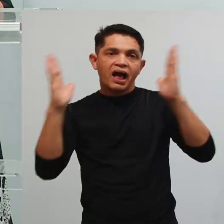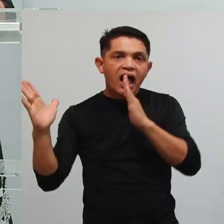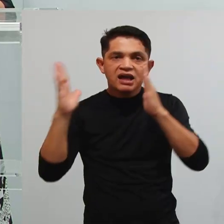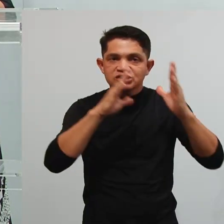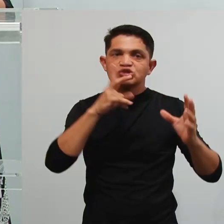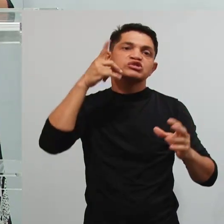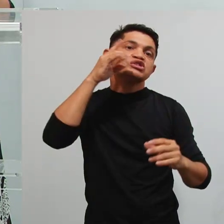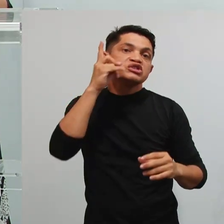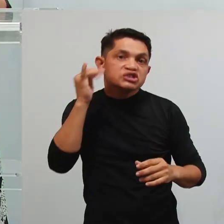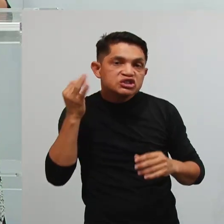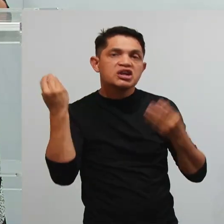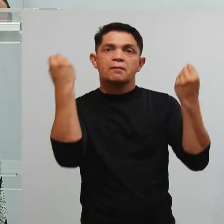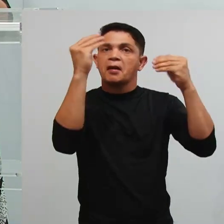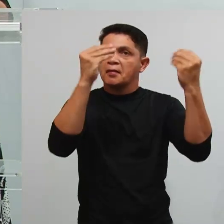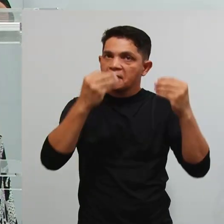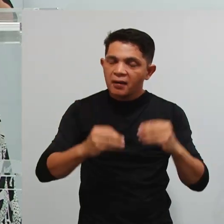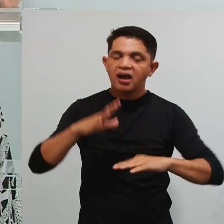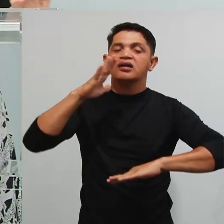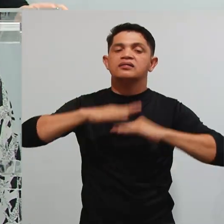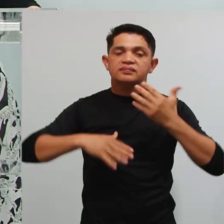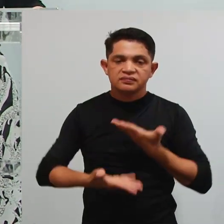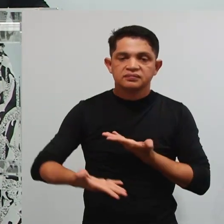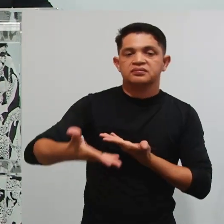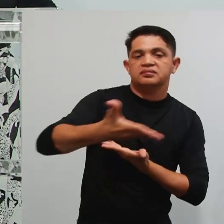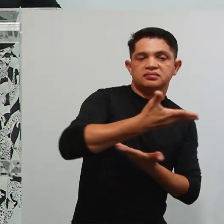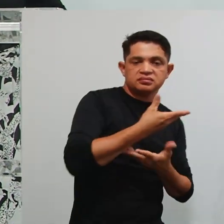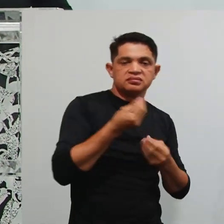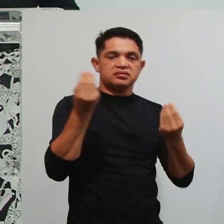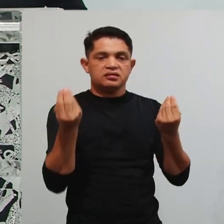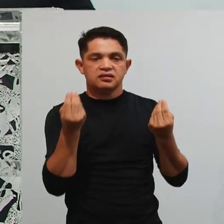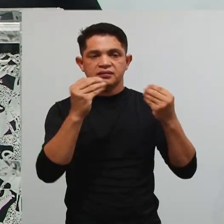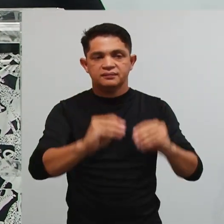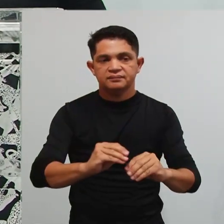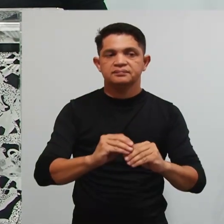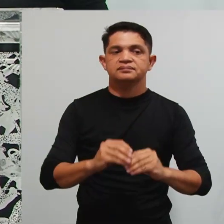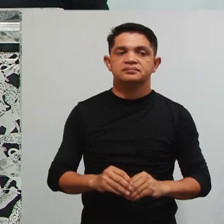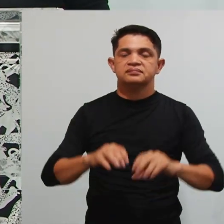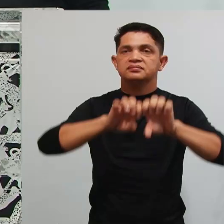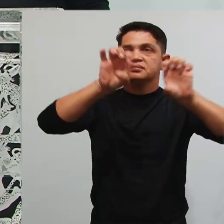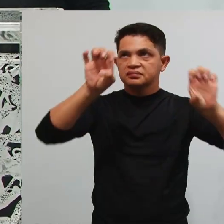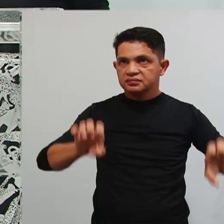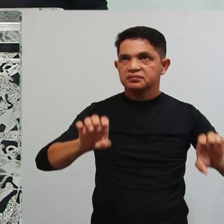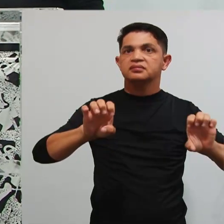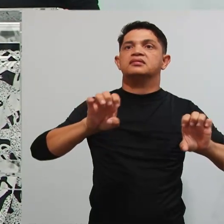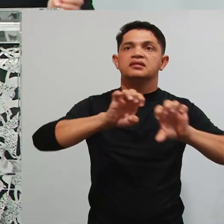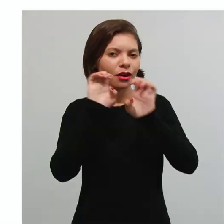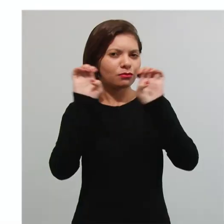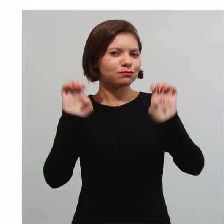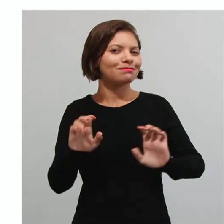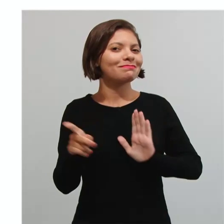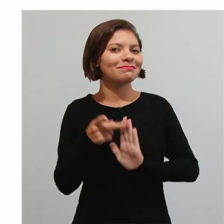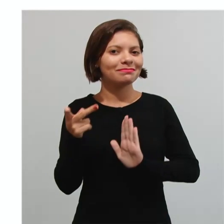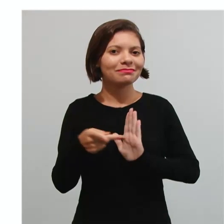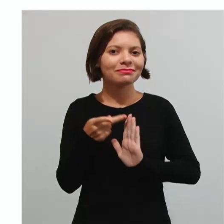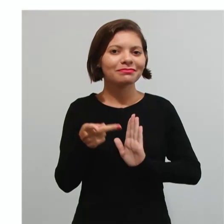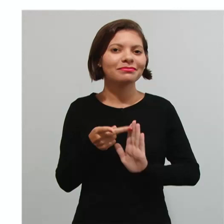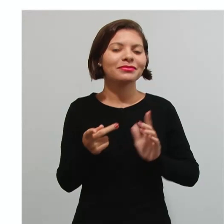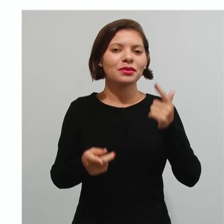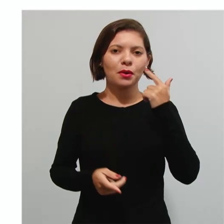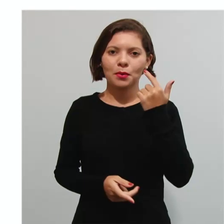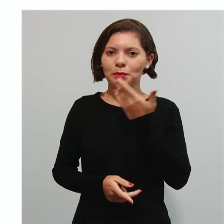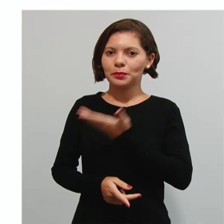essa tarefa. Então, vai estar tudo registrado na portaria. Como nós vamos ver aqui, ó,